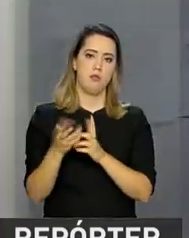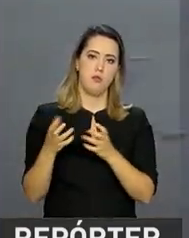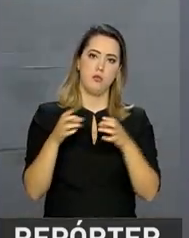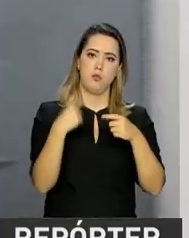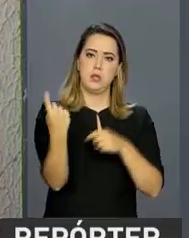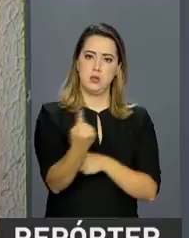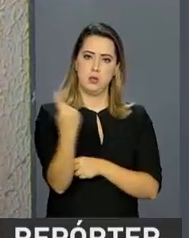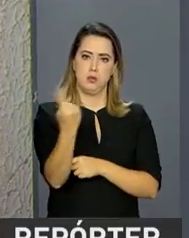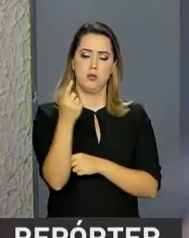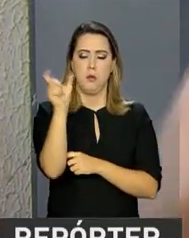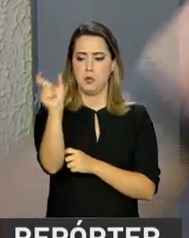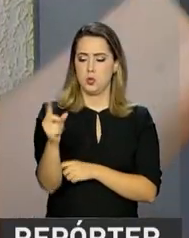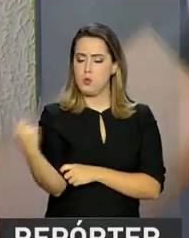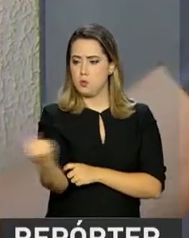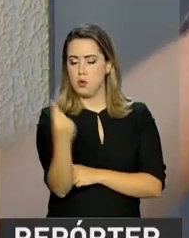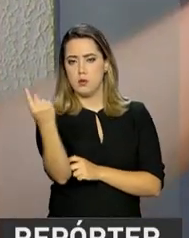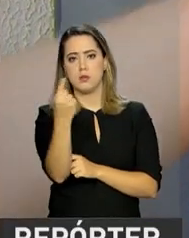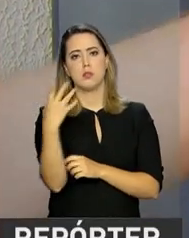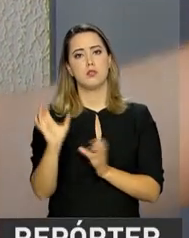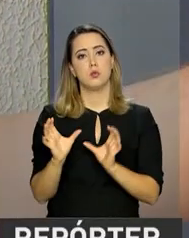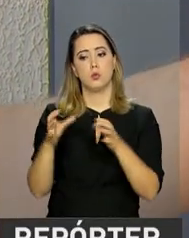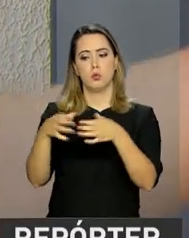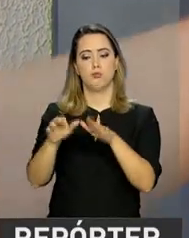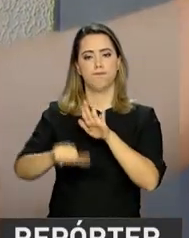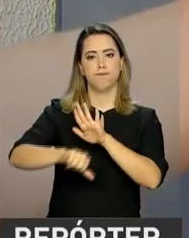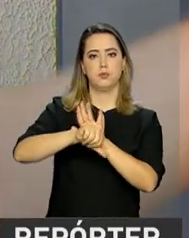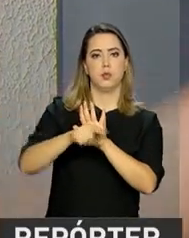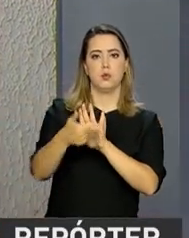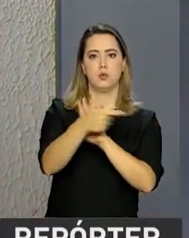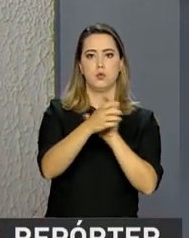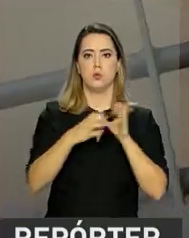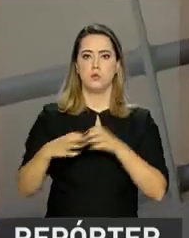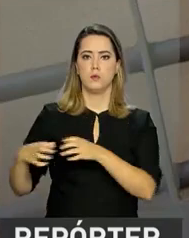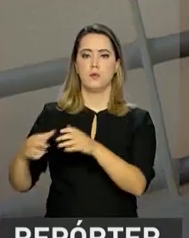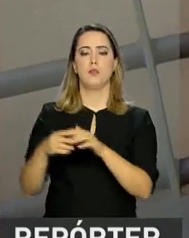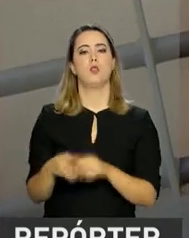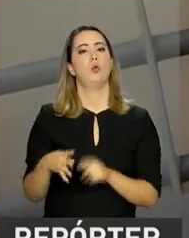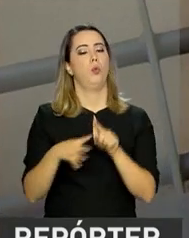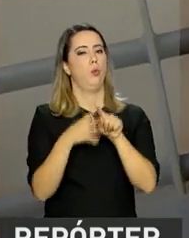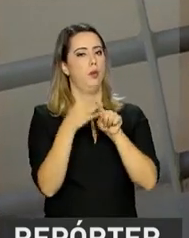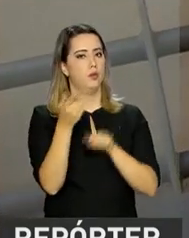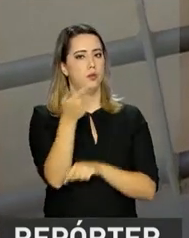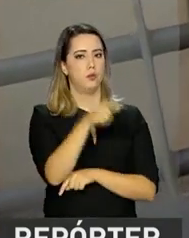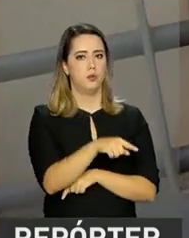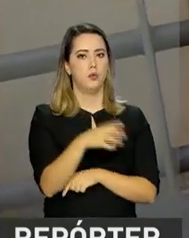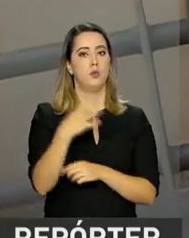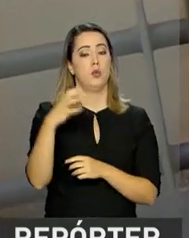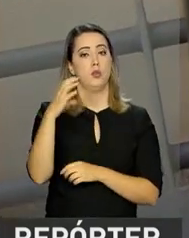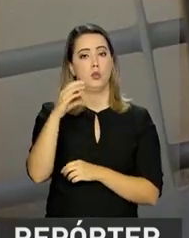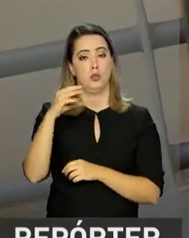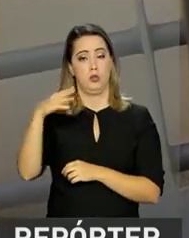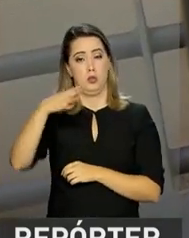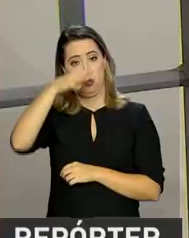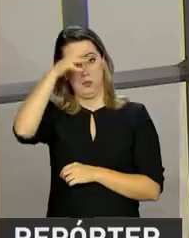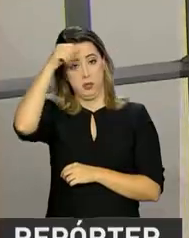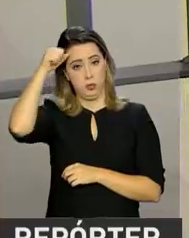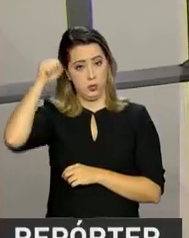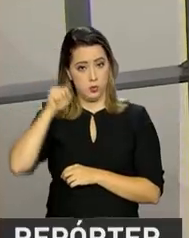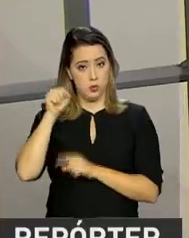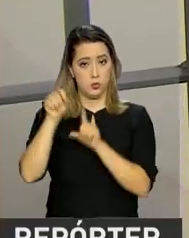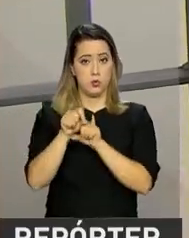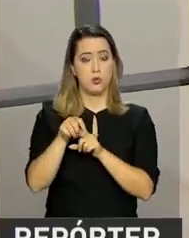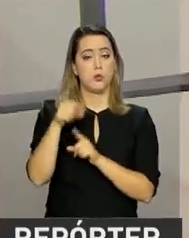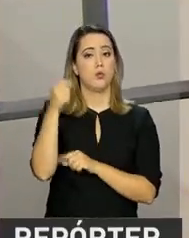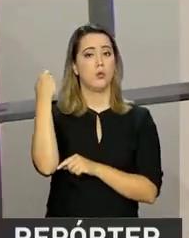isolar lideranças do crime organizado de outras facções. As outras quatro estão localizadas em Campo Grande, em Mato Grosso do Sul,